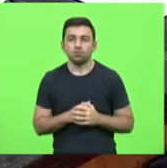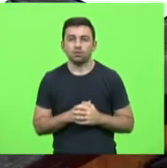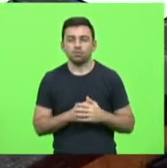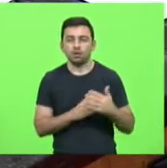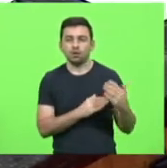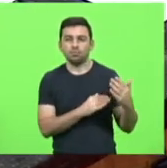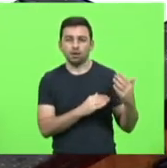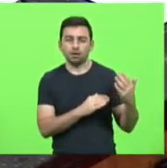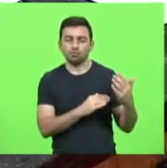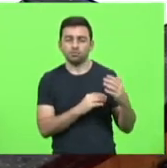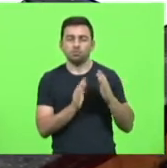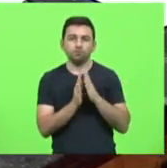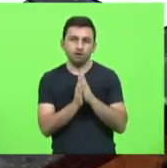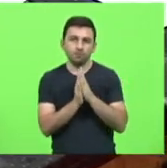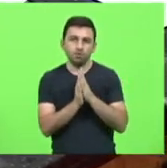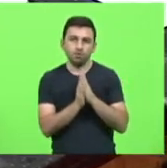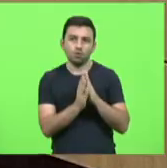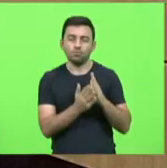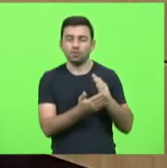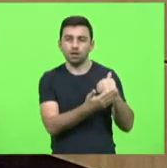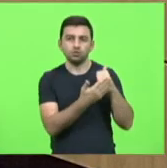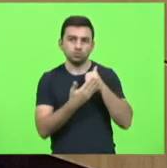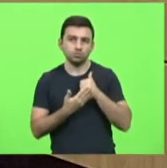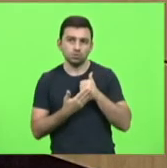curarem também, por favor, deputado.